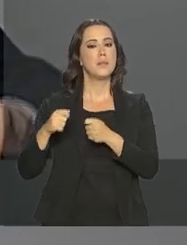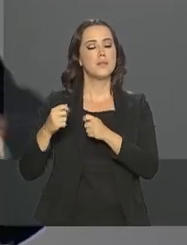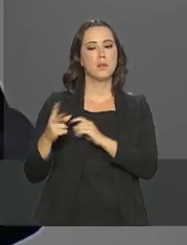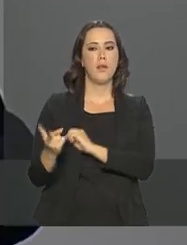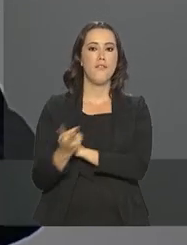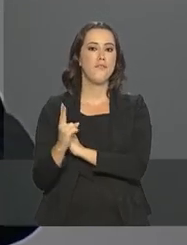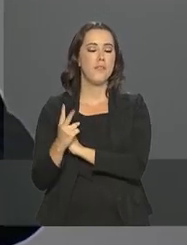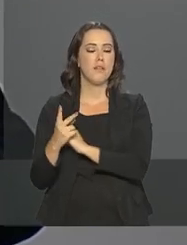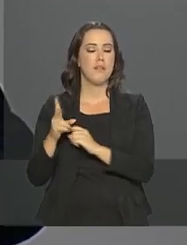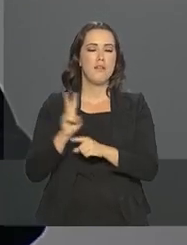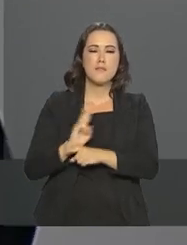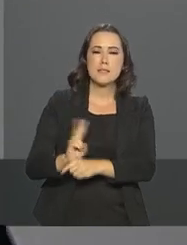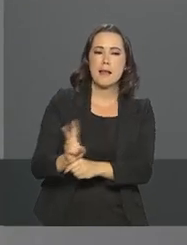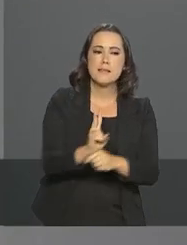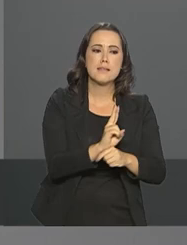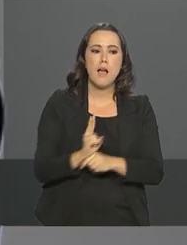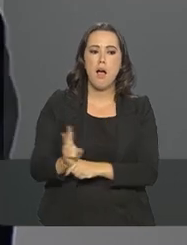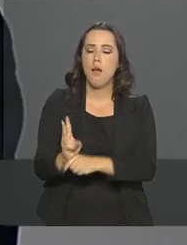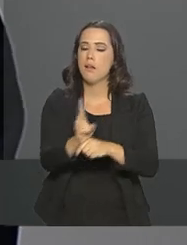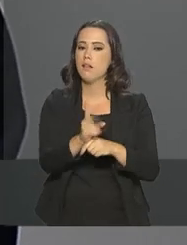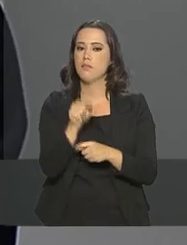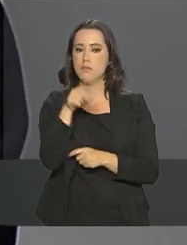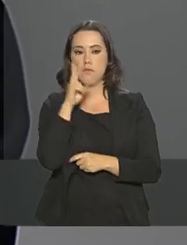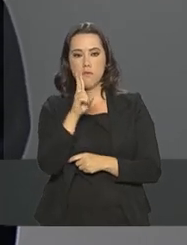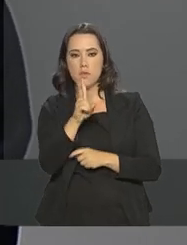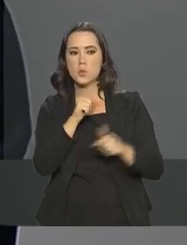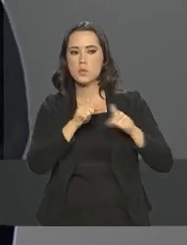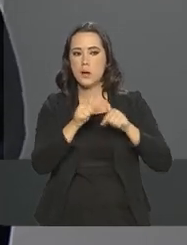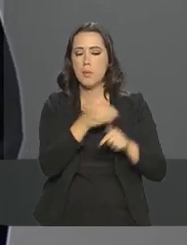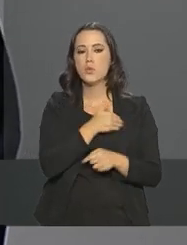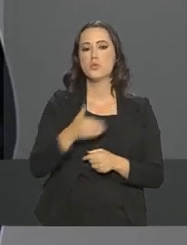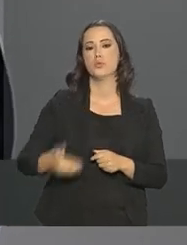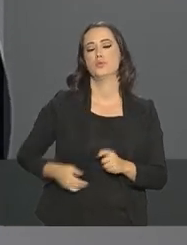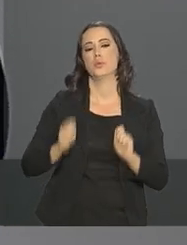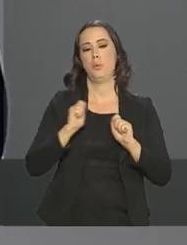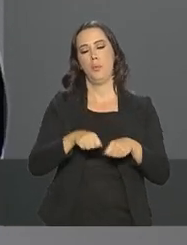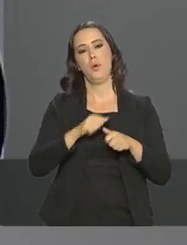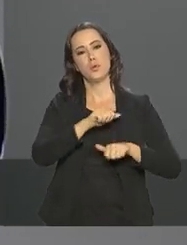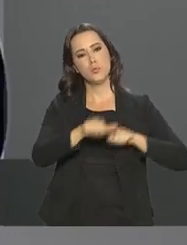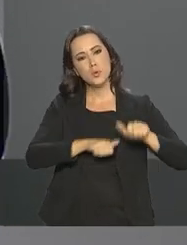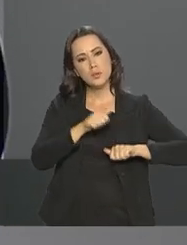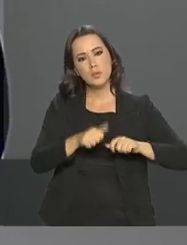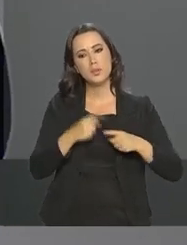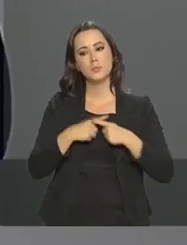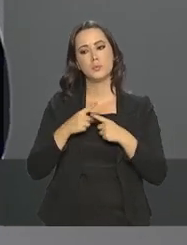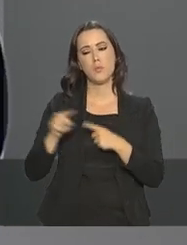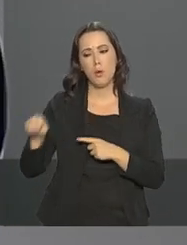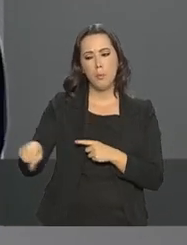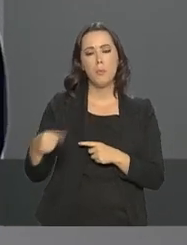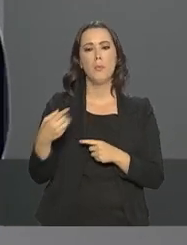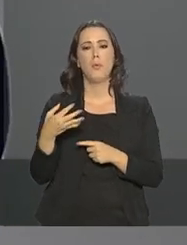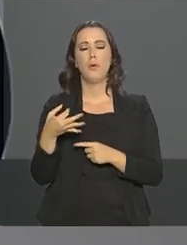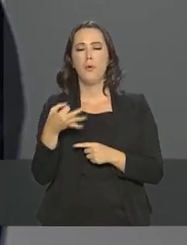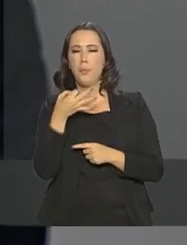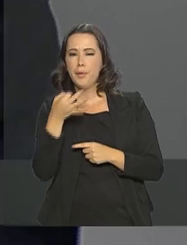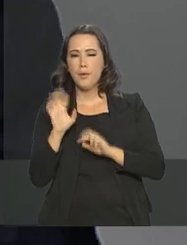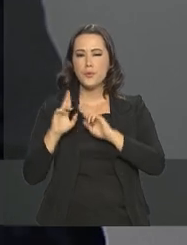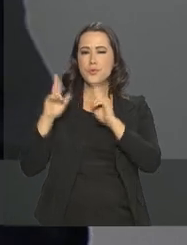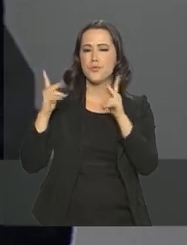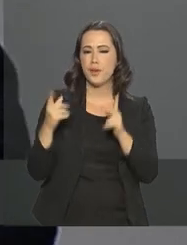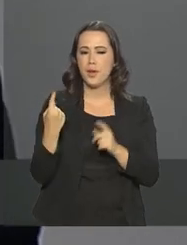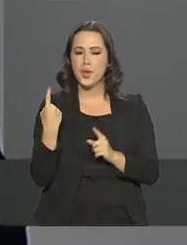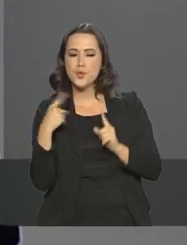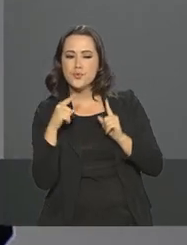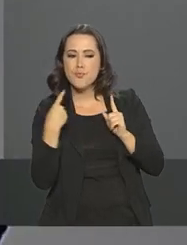de molde a que muitas vezes o ato de governo pode ser modificado em faz da crítica da fiscalização mas na verdade